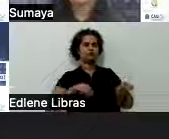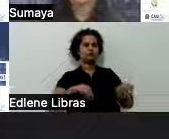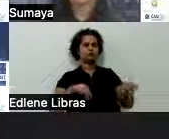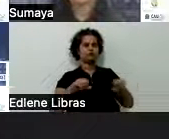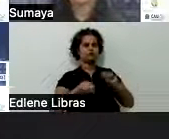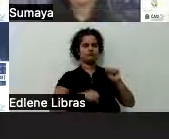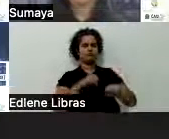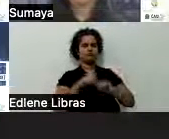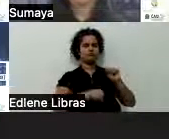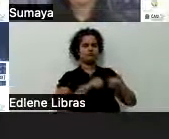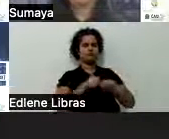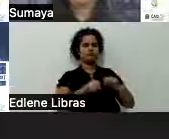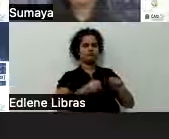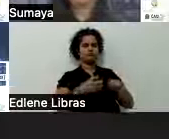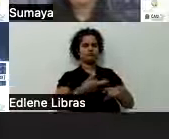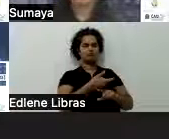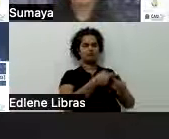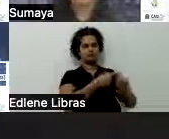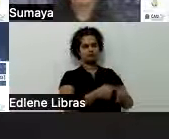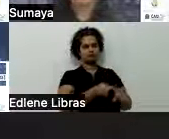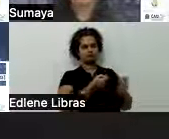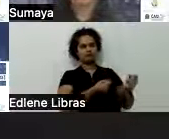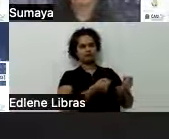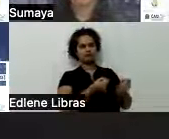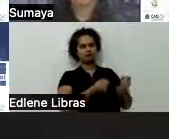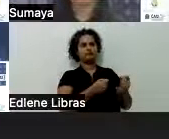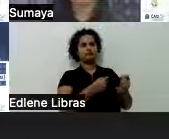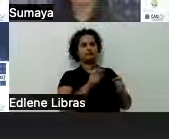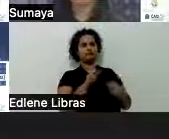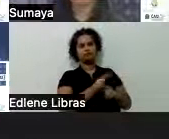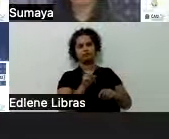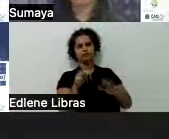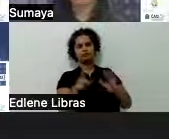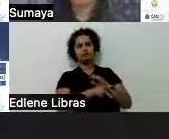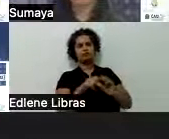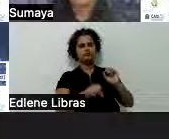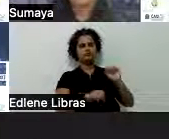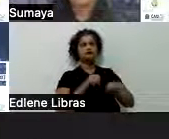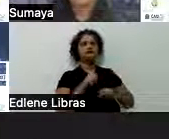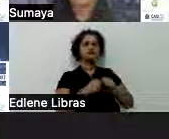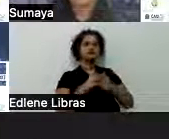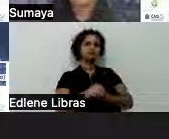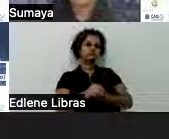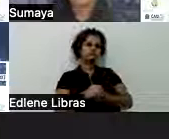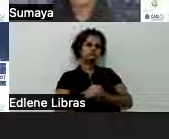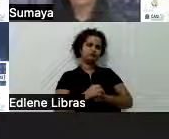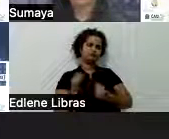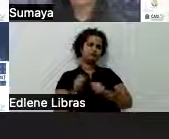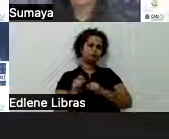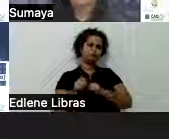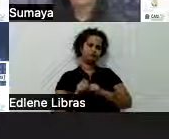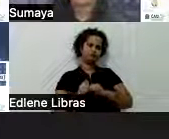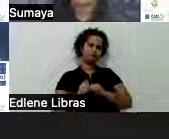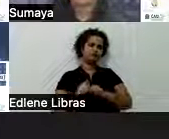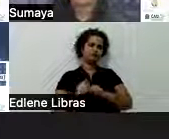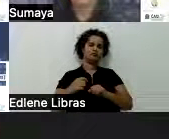tráfego cicloviário, essas demarcações de estacionamento em áreas de aglomeração, redesenhos de